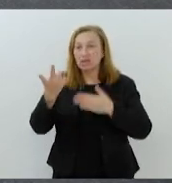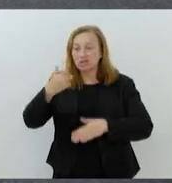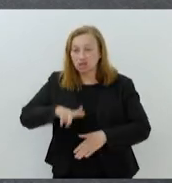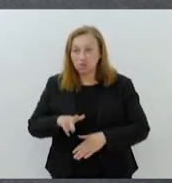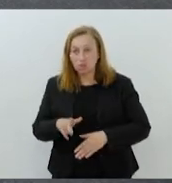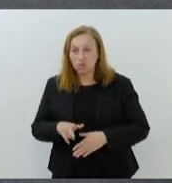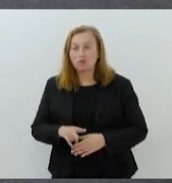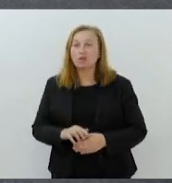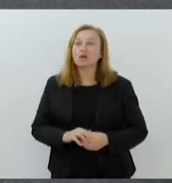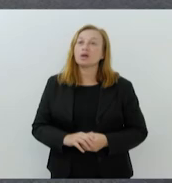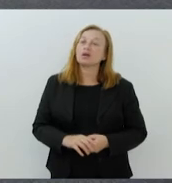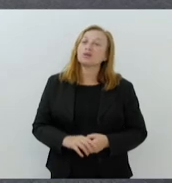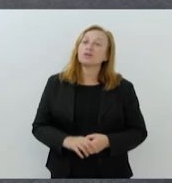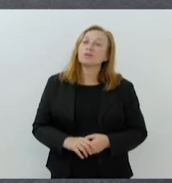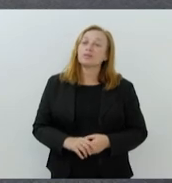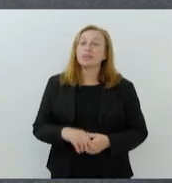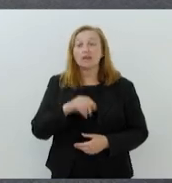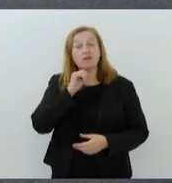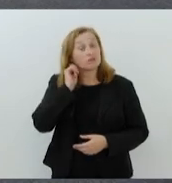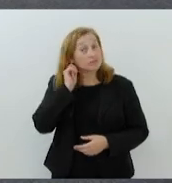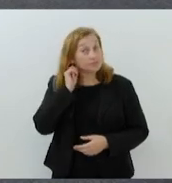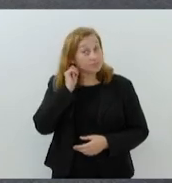nosso hábito retardar